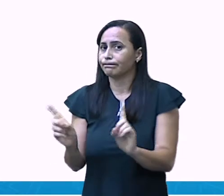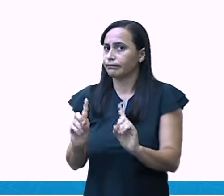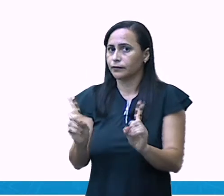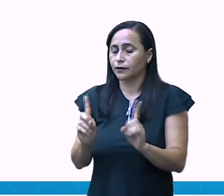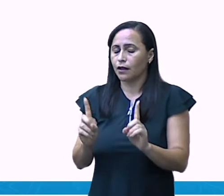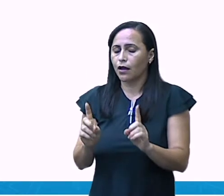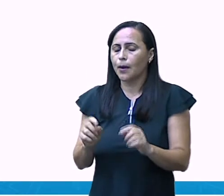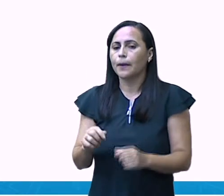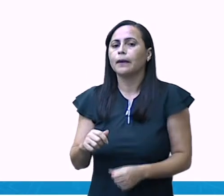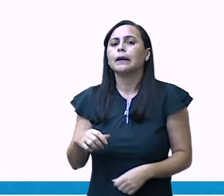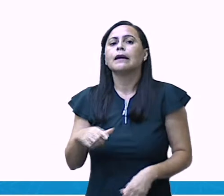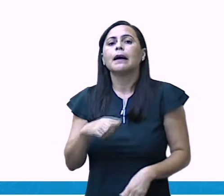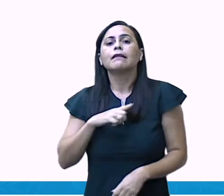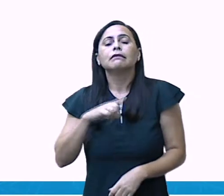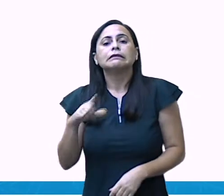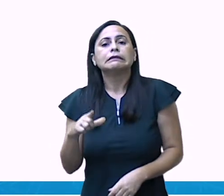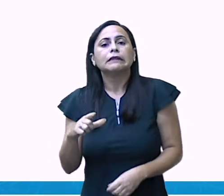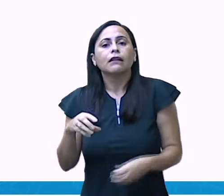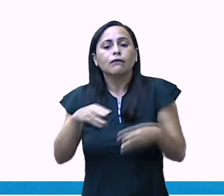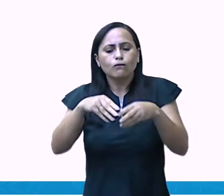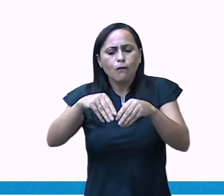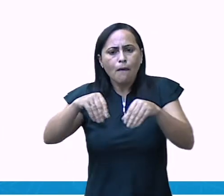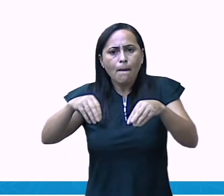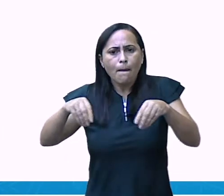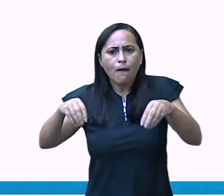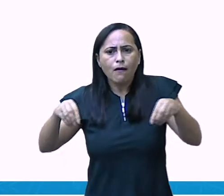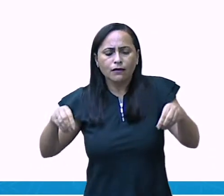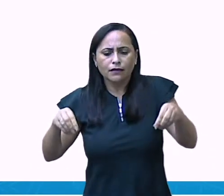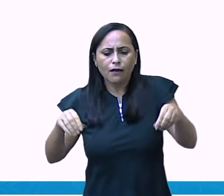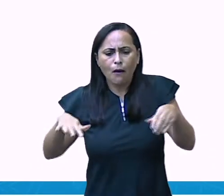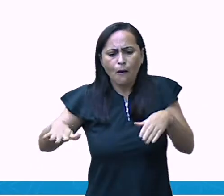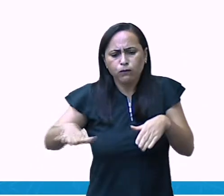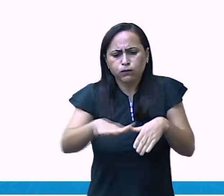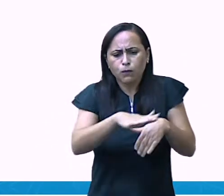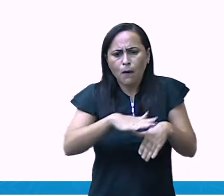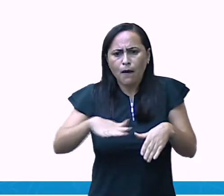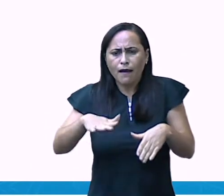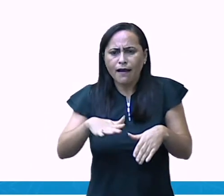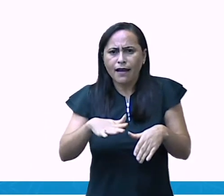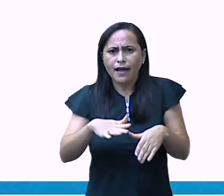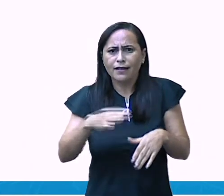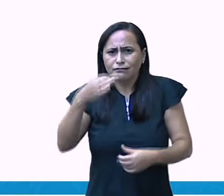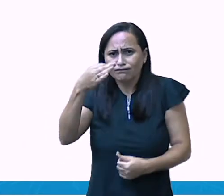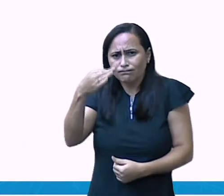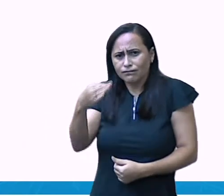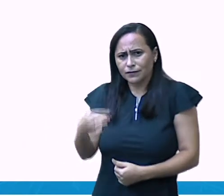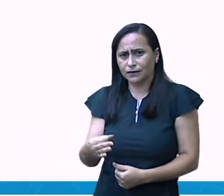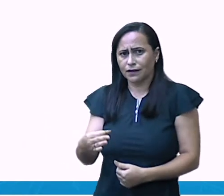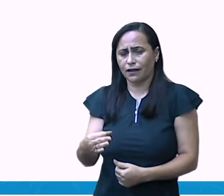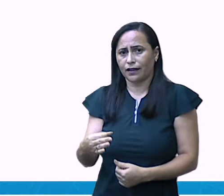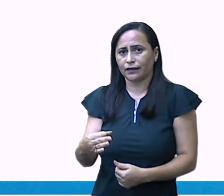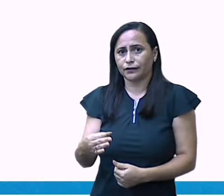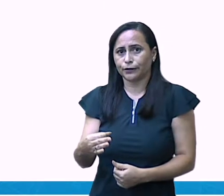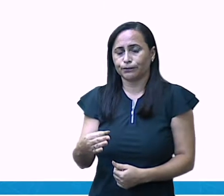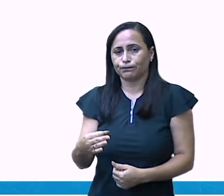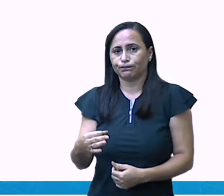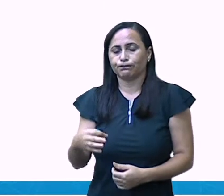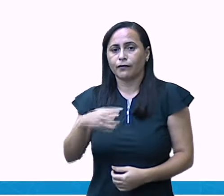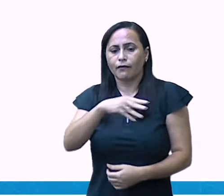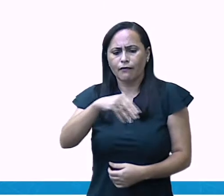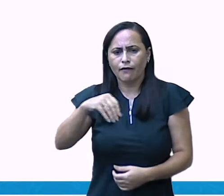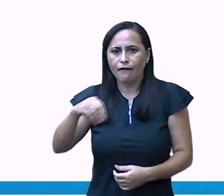para o cultivo, E o solo do cultivo e da construções de moradia, ele é um